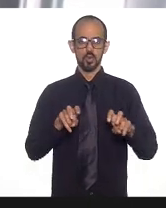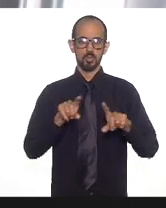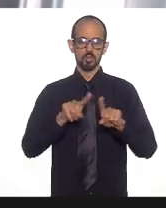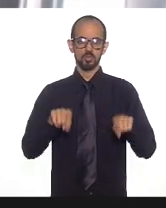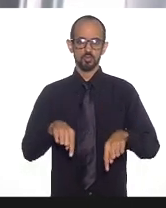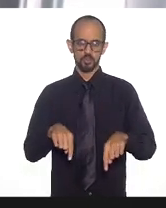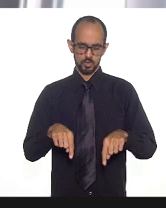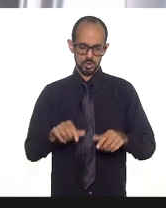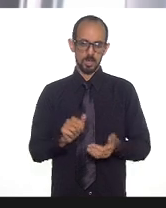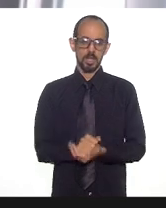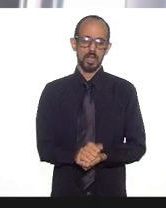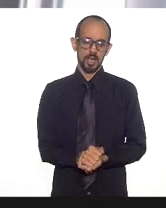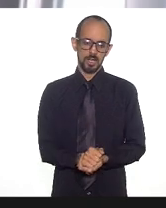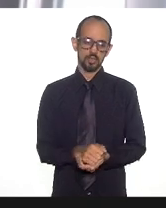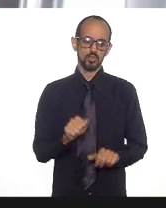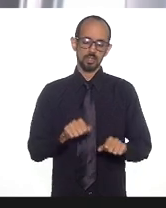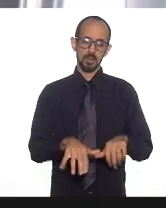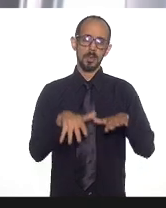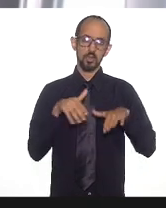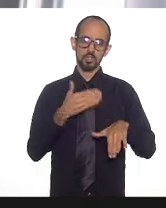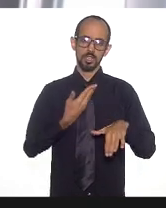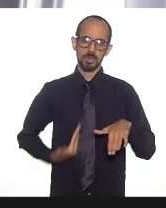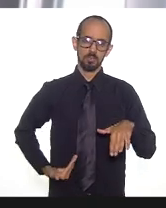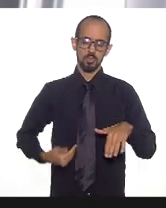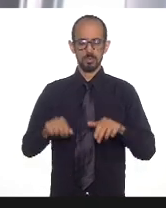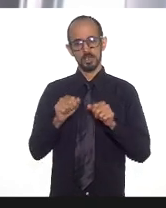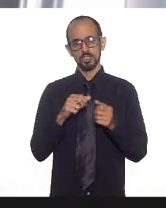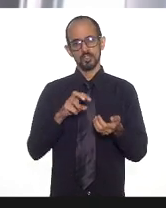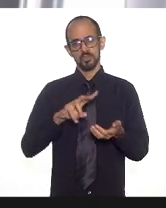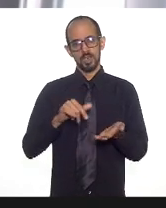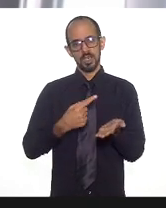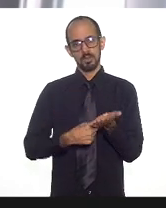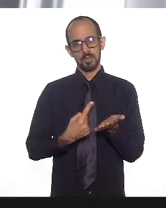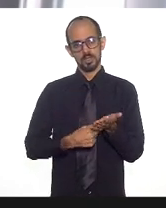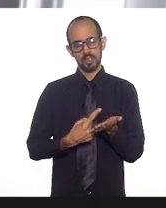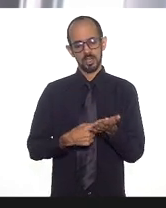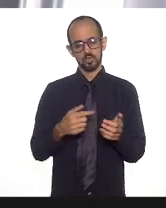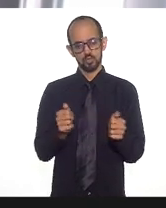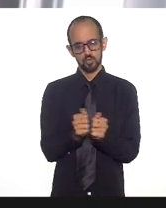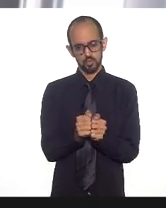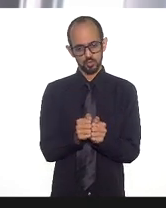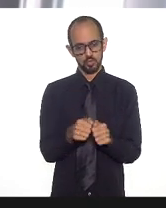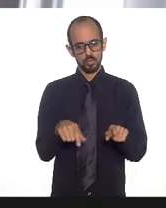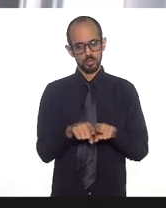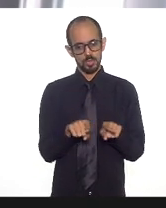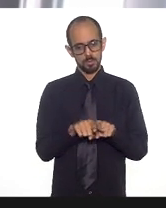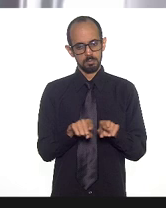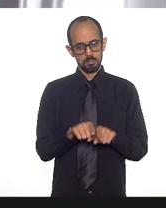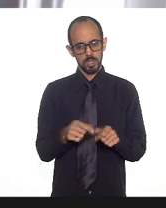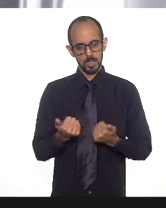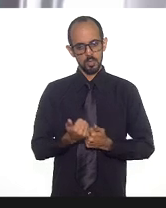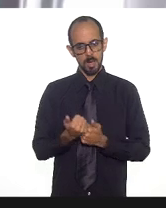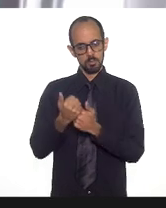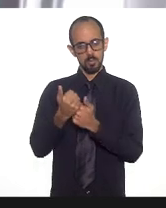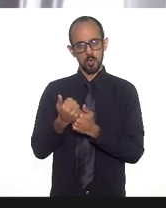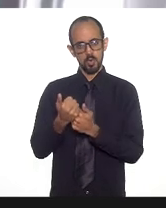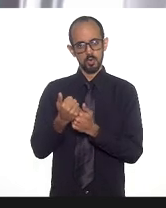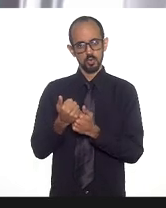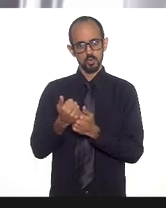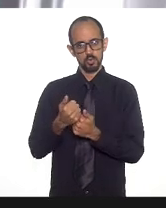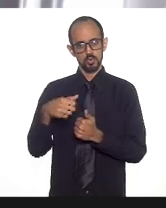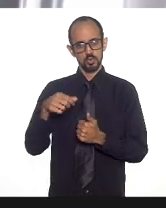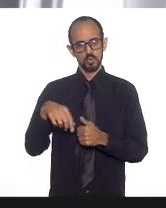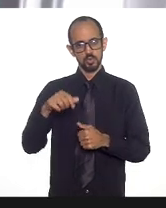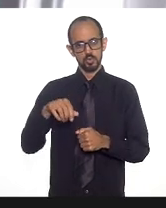audiência pública que vamos planejar em conjunto e um pedido de apoio ao nosso projeto de lei, ao projeto do Flávio, sobre a situação dos tutores com prioridade